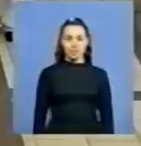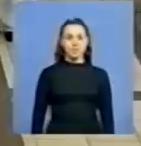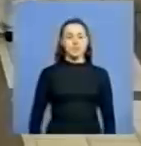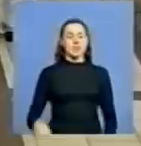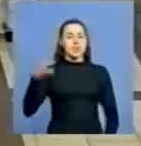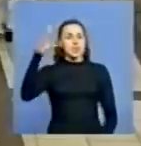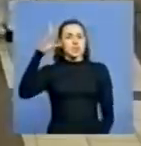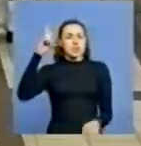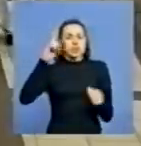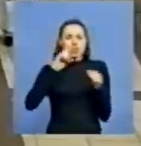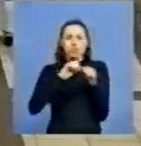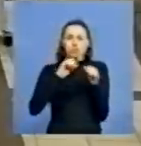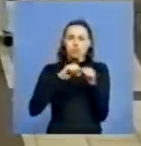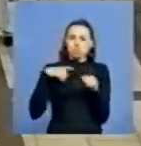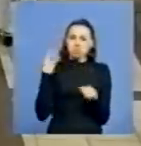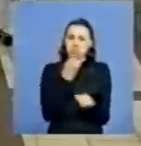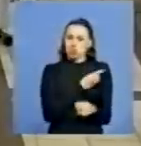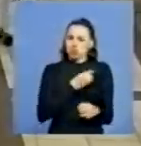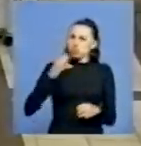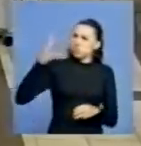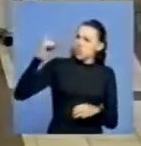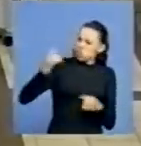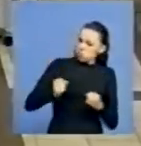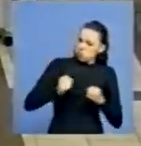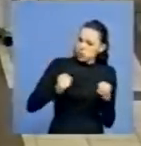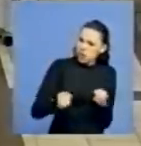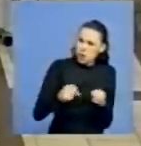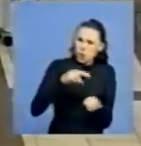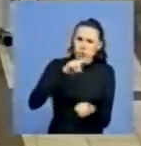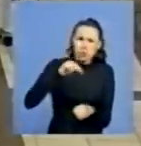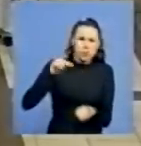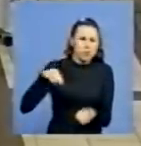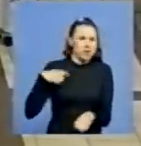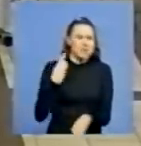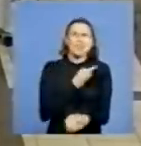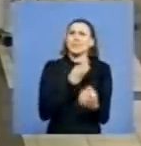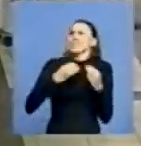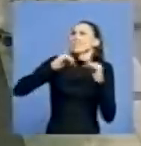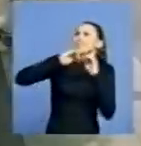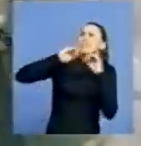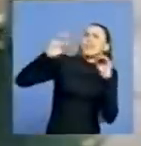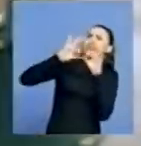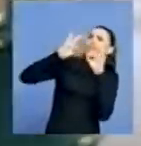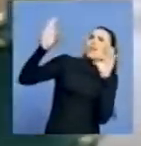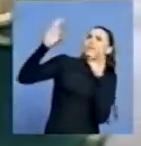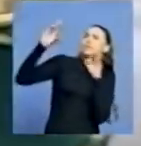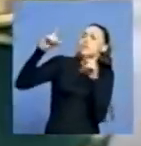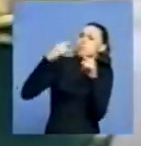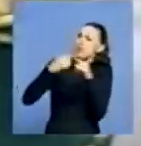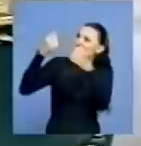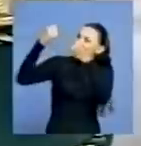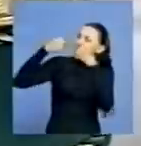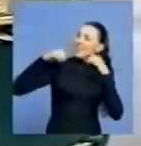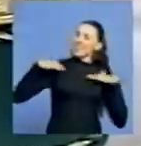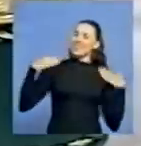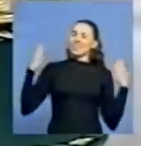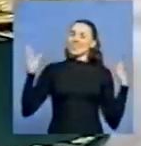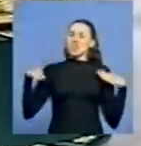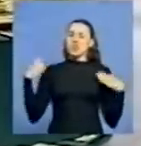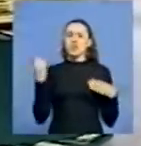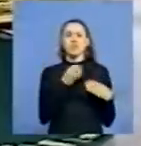Fazei, ó Deus Todo-Poderoso, que nunca nos separemos de vós, pois nos concedeis a alegria